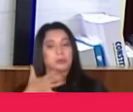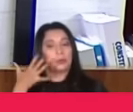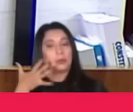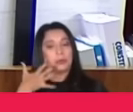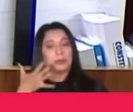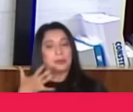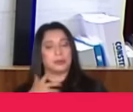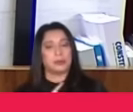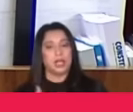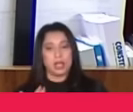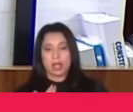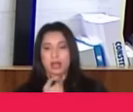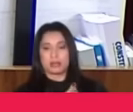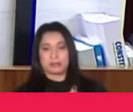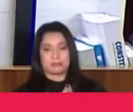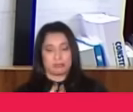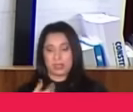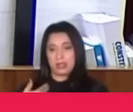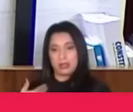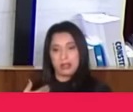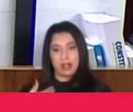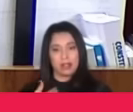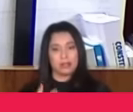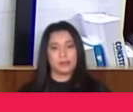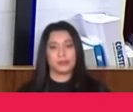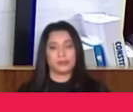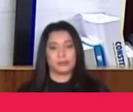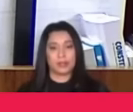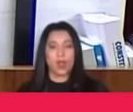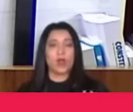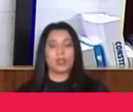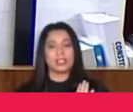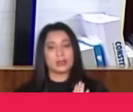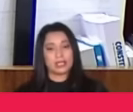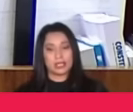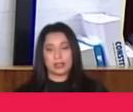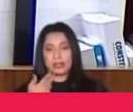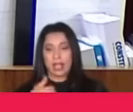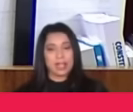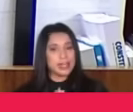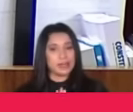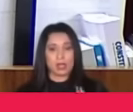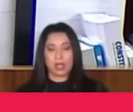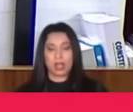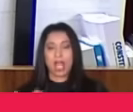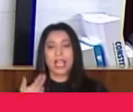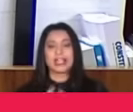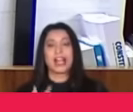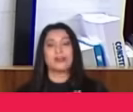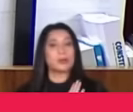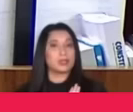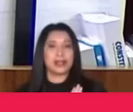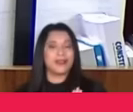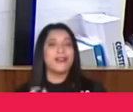se grava, eles mesmos se gravam, é a única organização criminosa que se grava para facilitar o trabalho